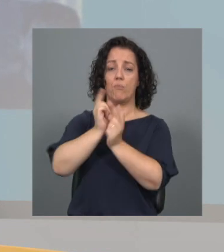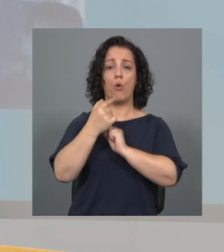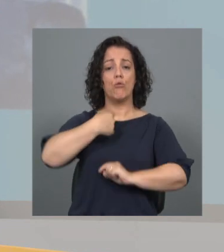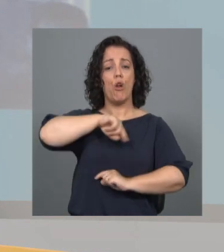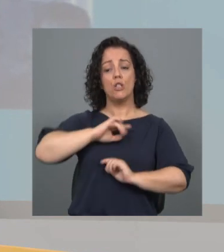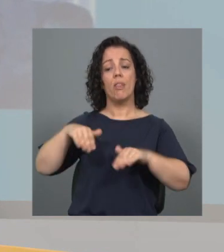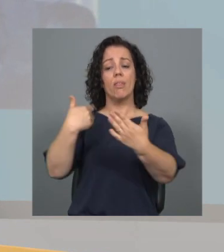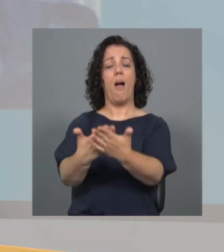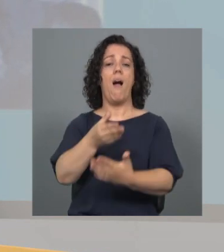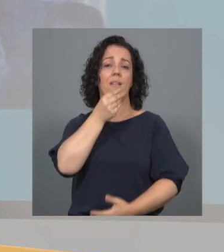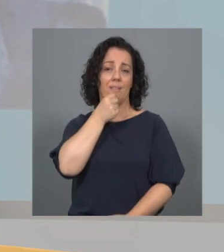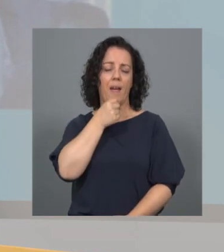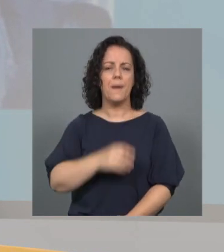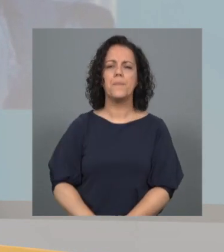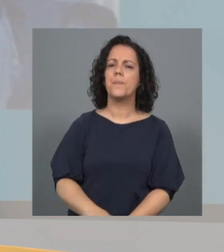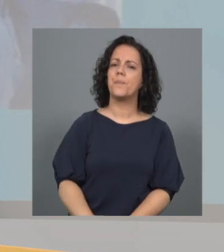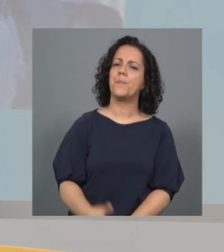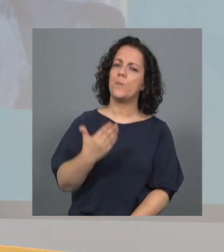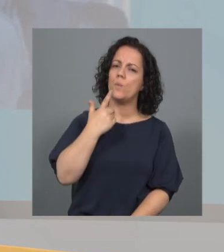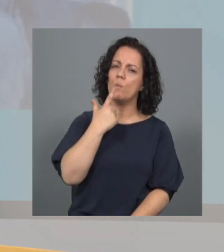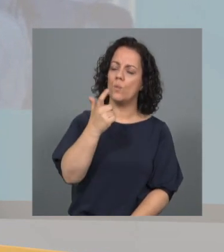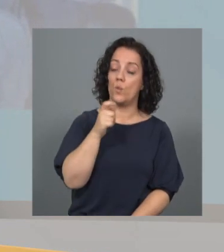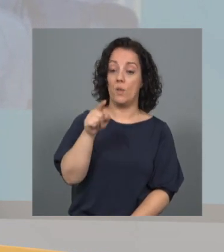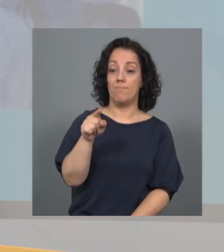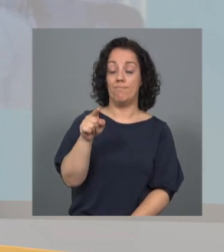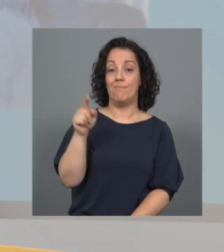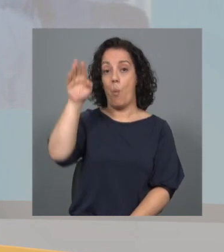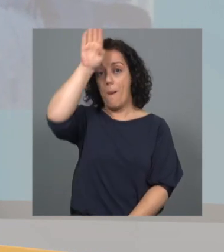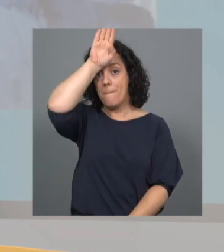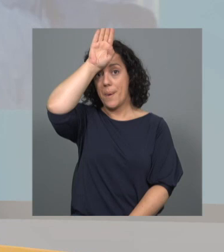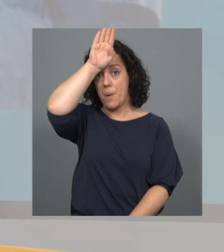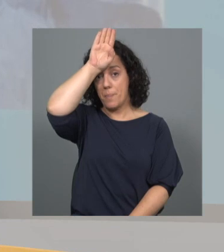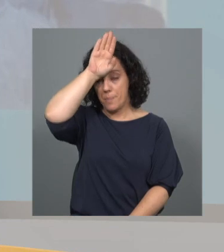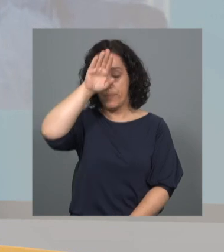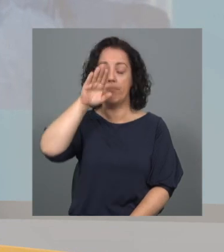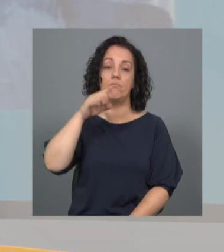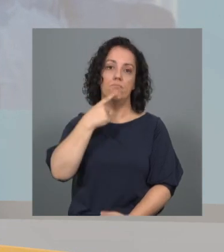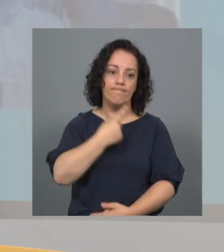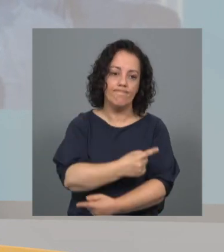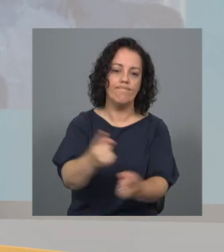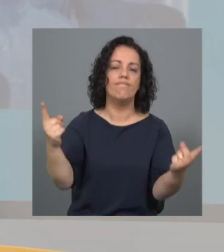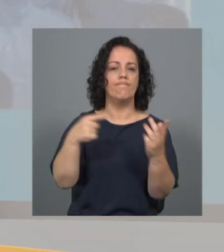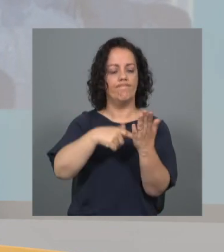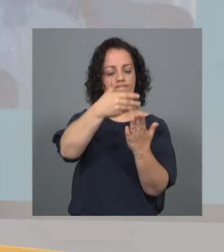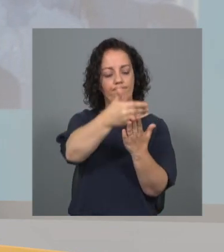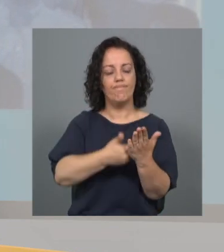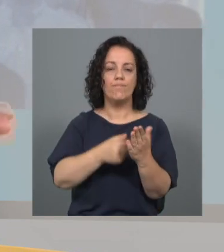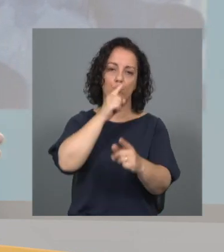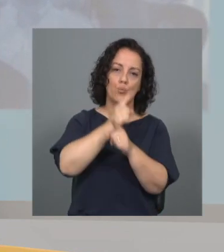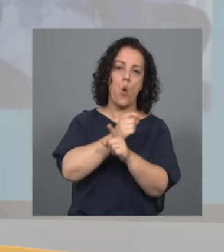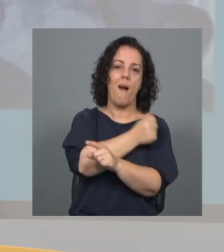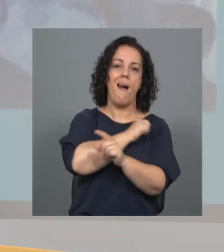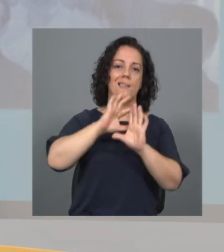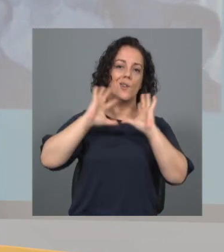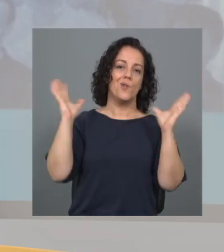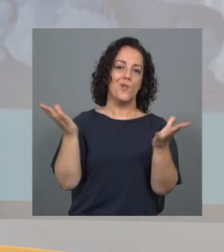que forma é que, José Rodrigues, este impulso que o Papa Francisco veio dar ao cuidado da casa comum foi vivido pelos escuteiros, nomeadamente